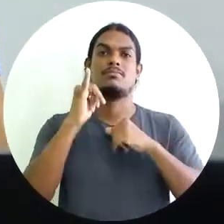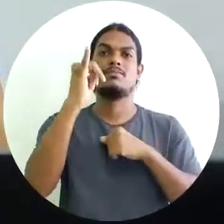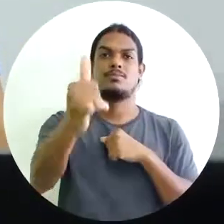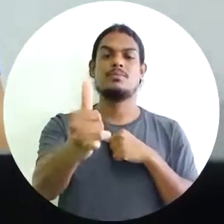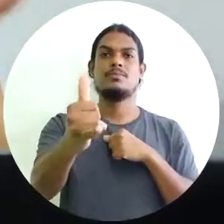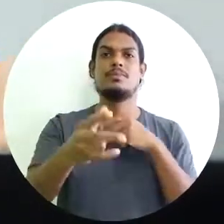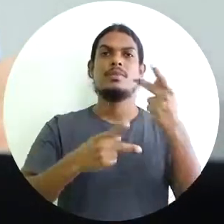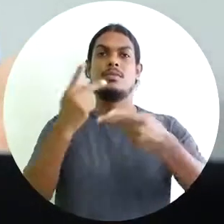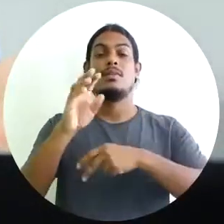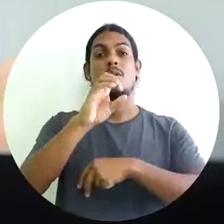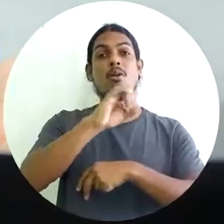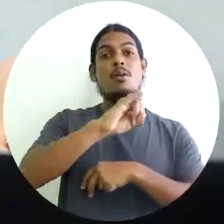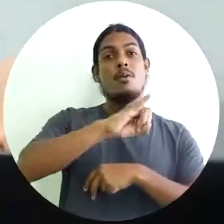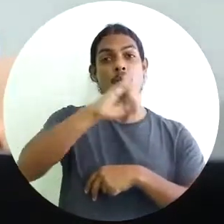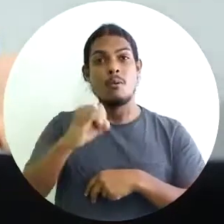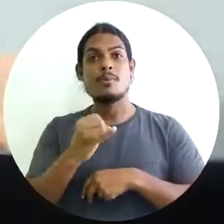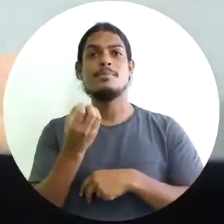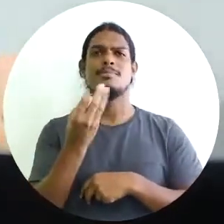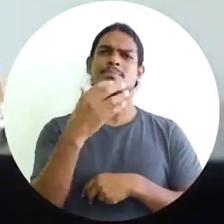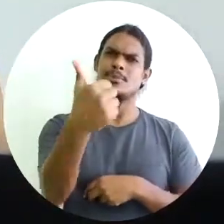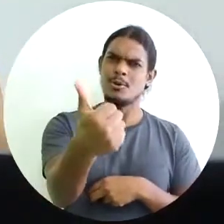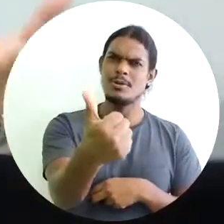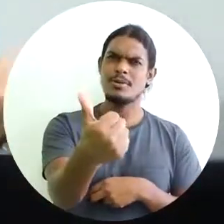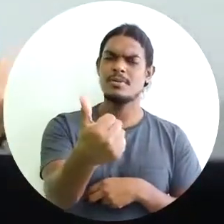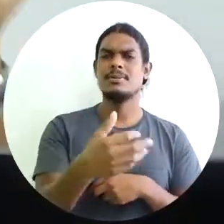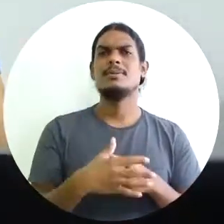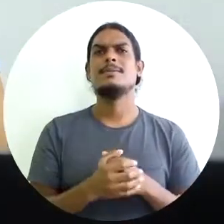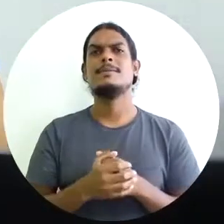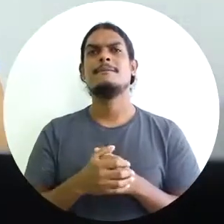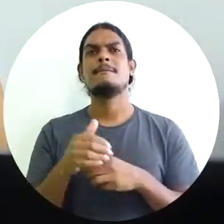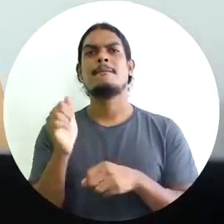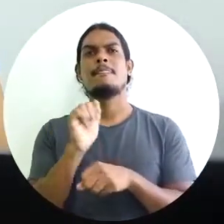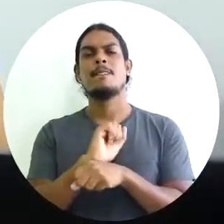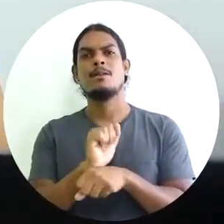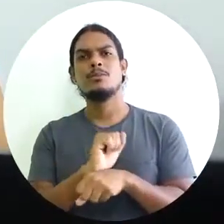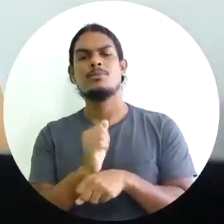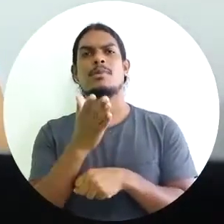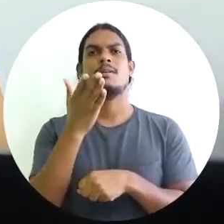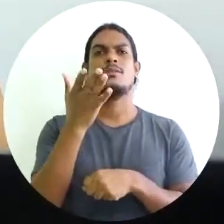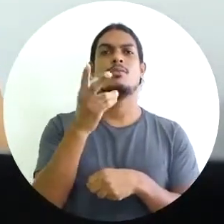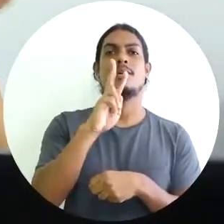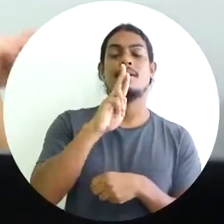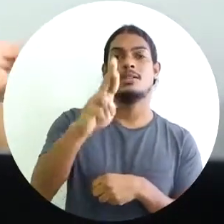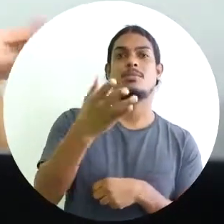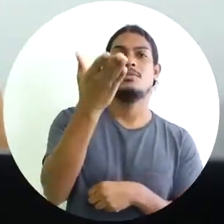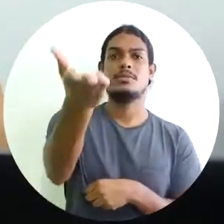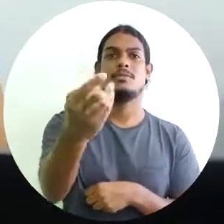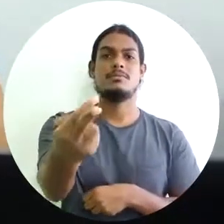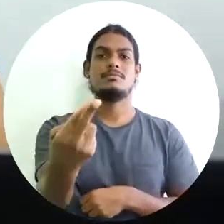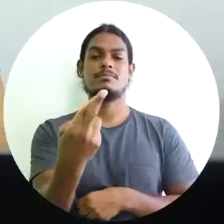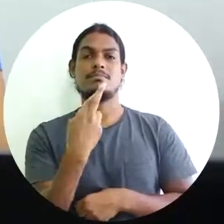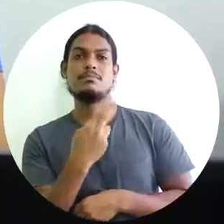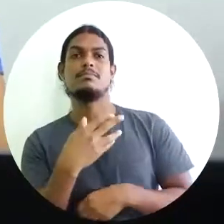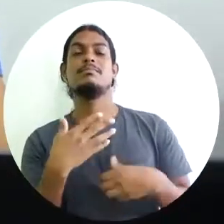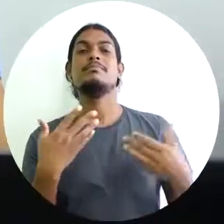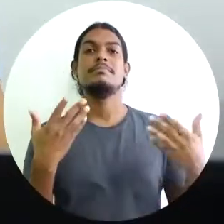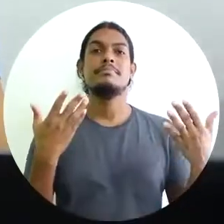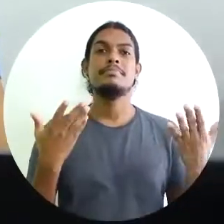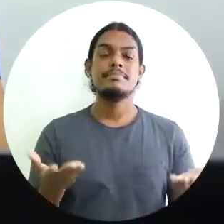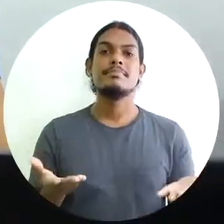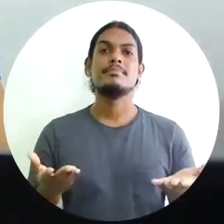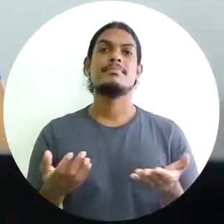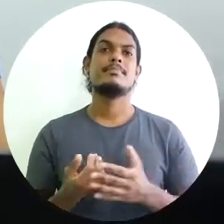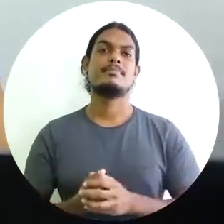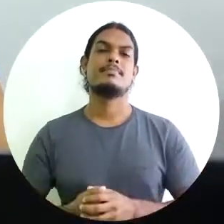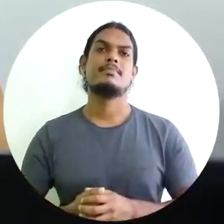vocês: olá, tudo bom? Eu espero de vocês um feedback, uma resposta que condiga com a minha expectativa como produtor